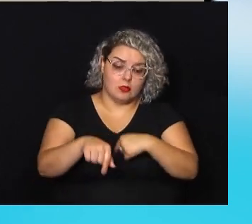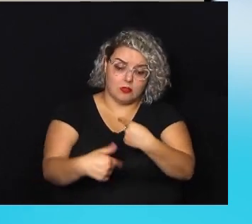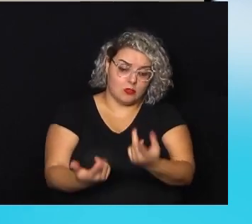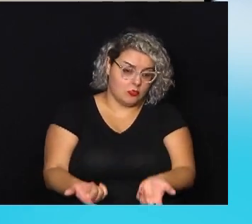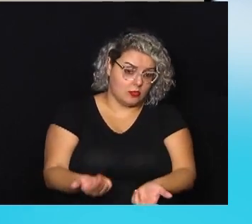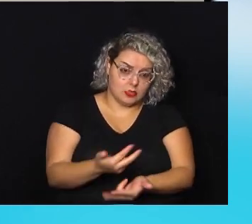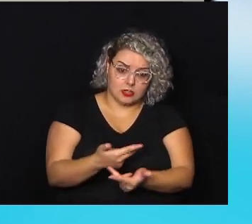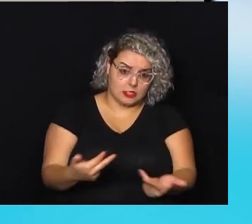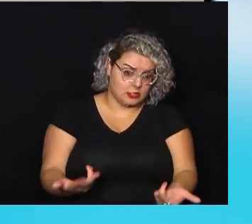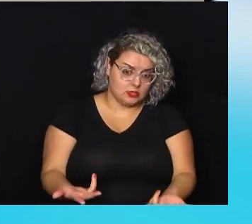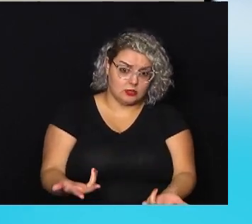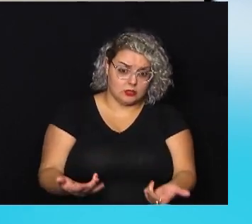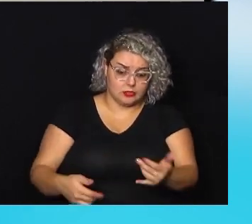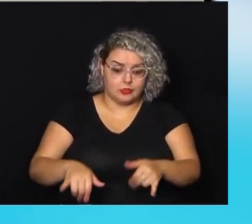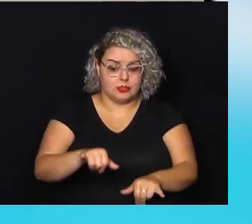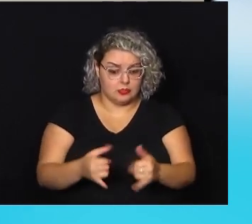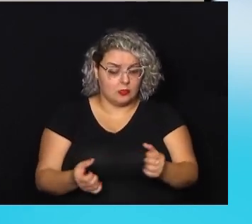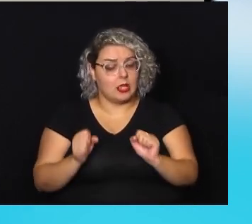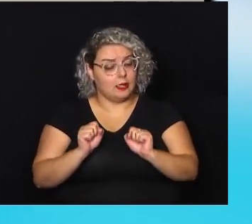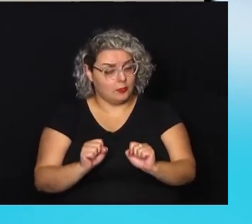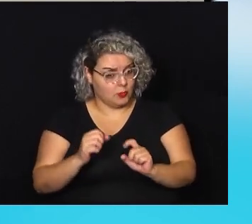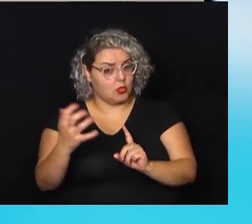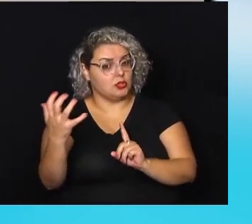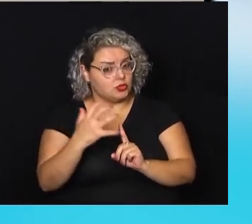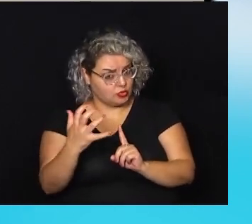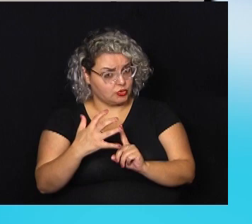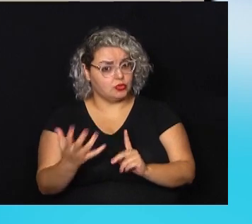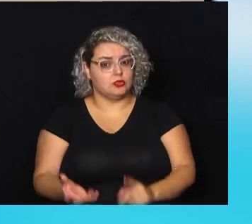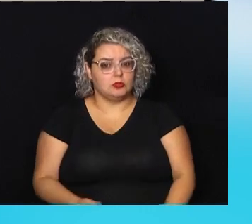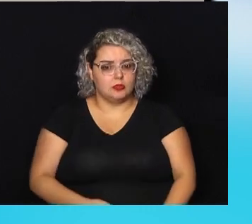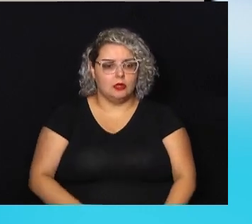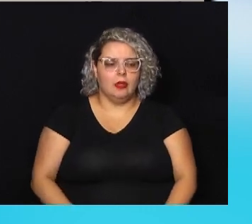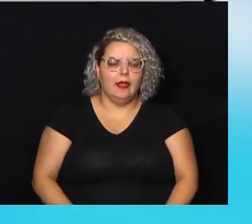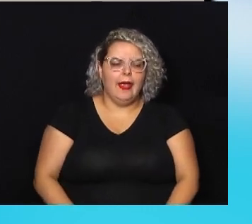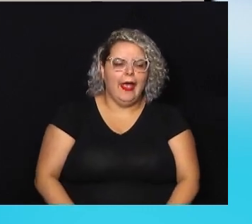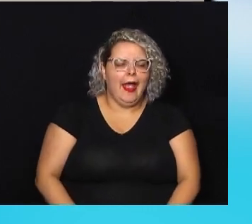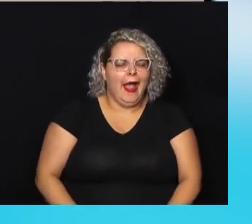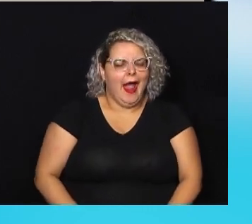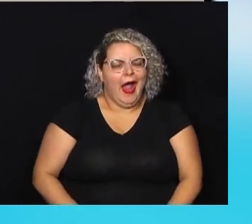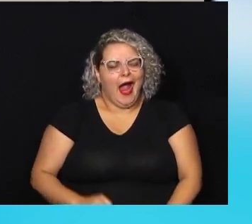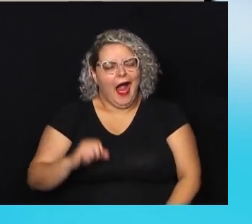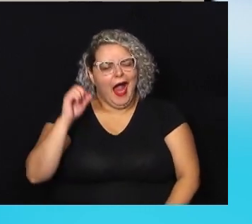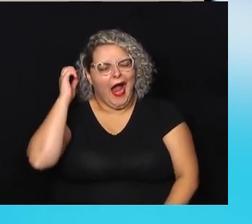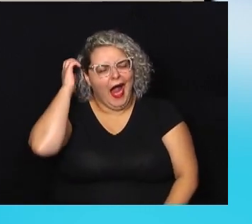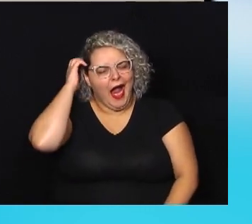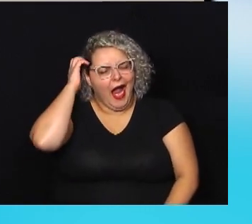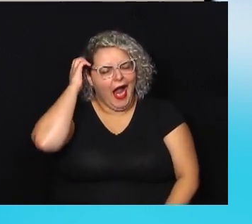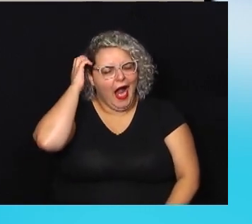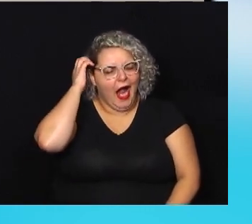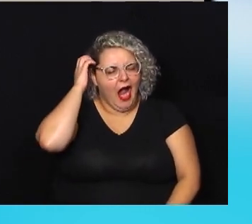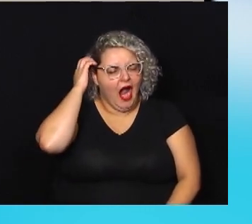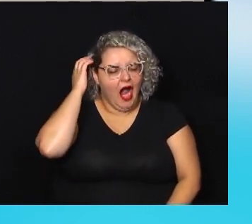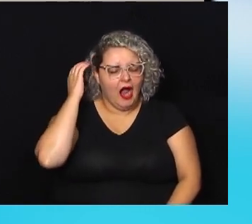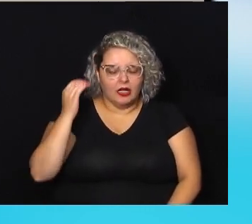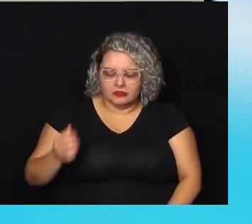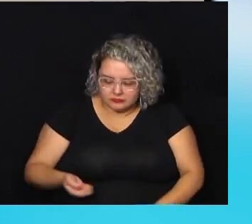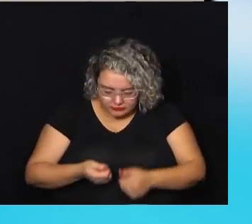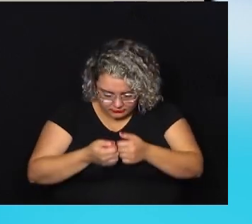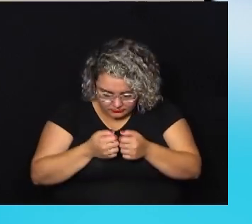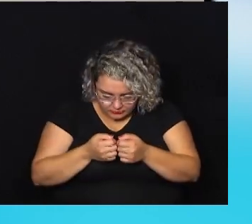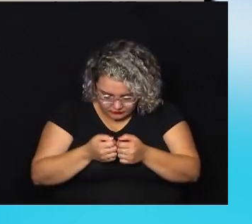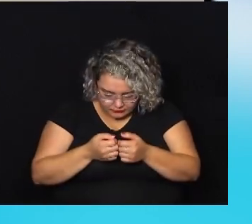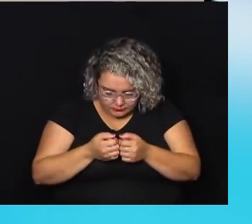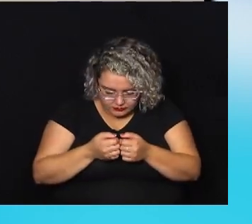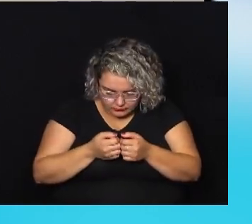de depressão, ou mesmo para outras condições clínicas, também podem induzir uma sonolência excessiva durante